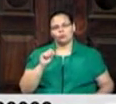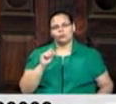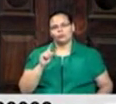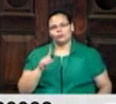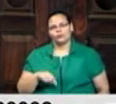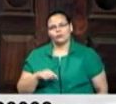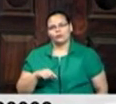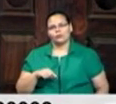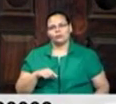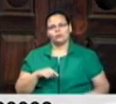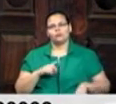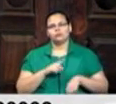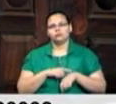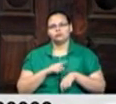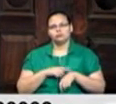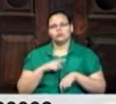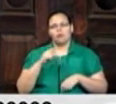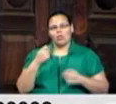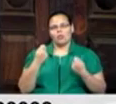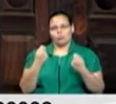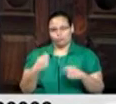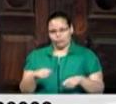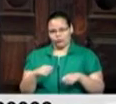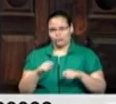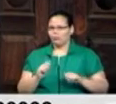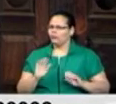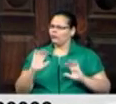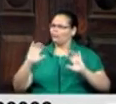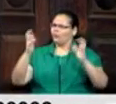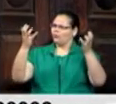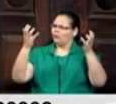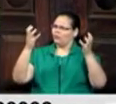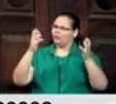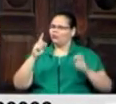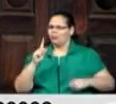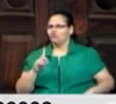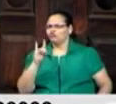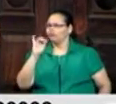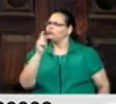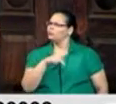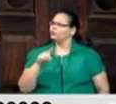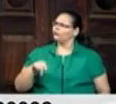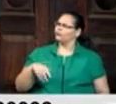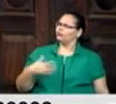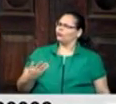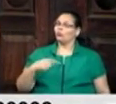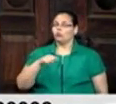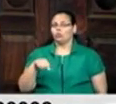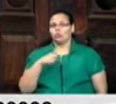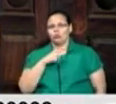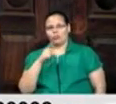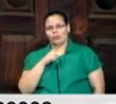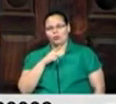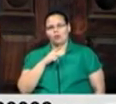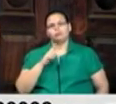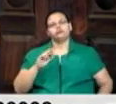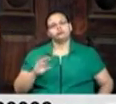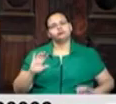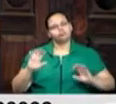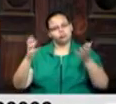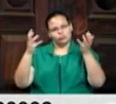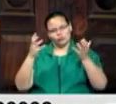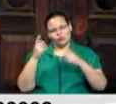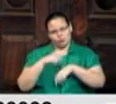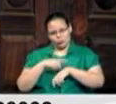através da pergunta: é possível comemorar o dia do professor? Nós temos que comemorar